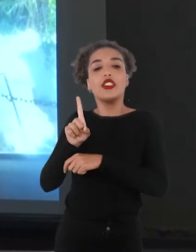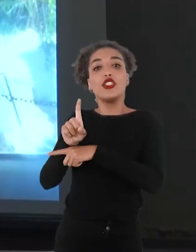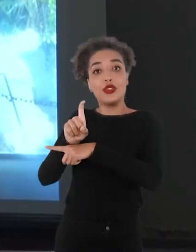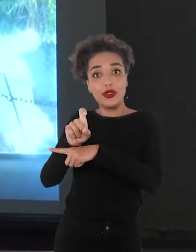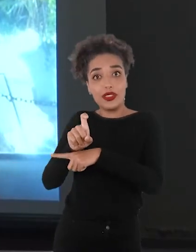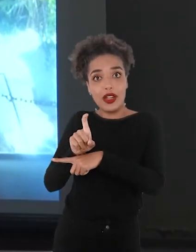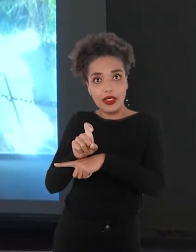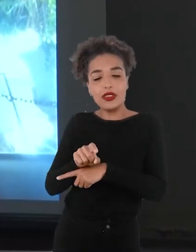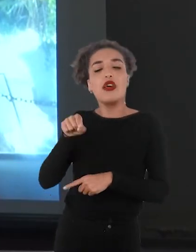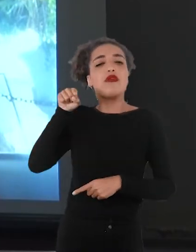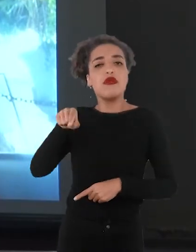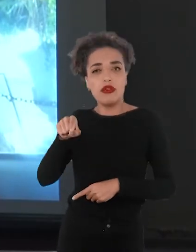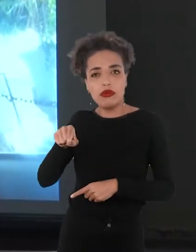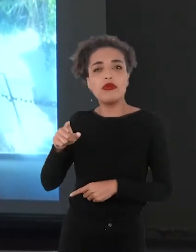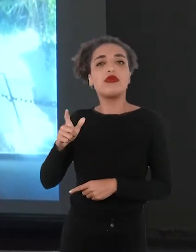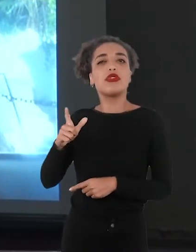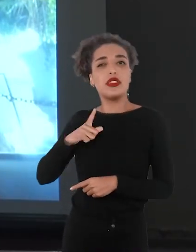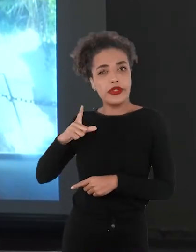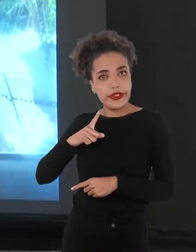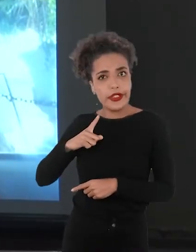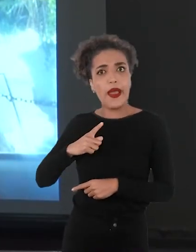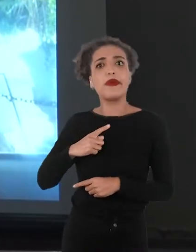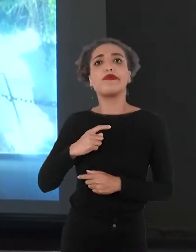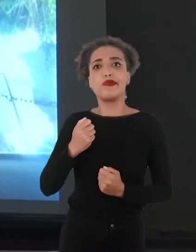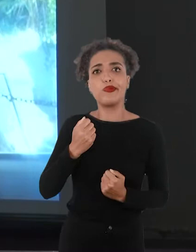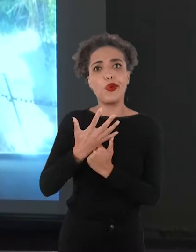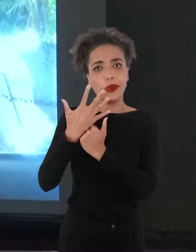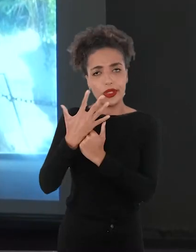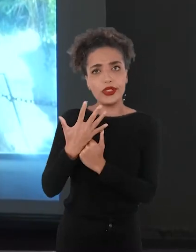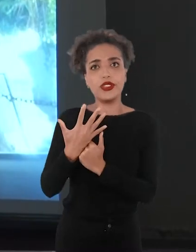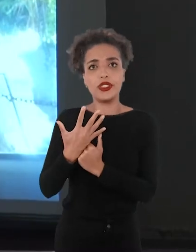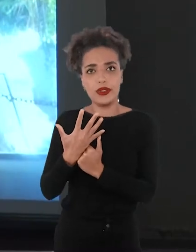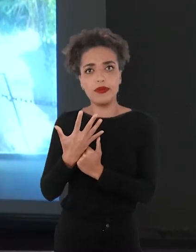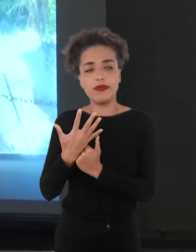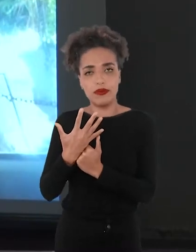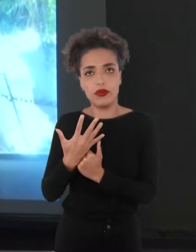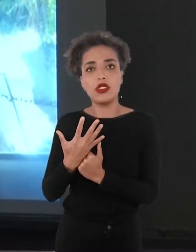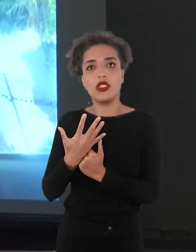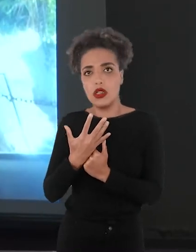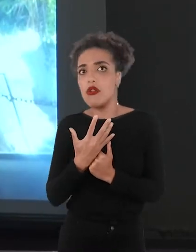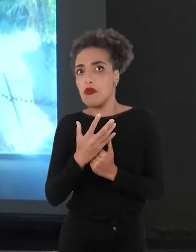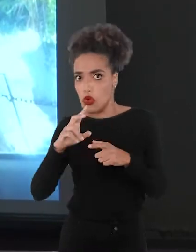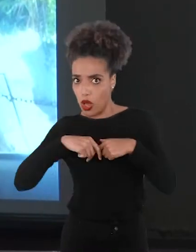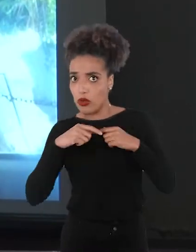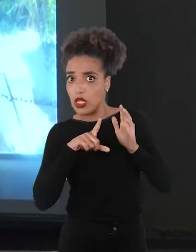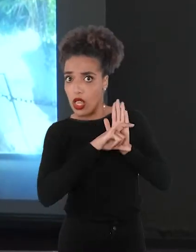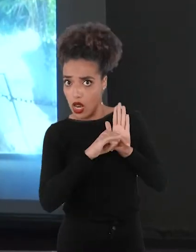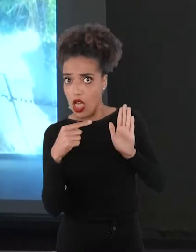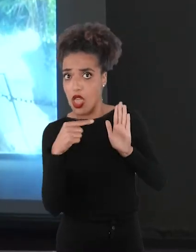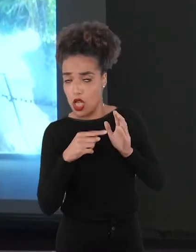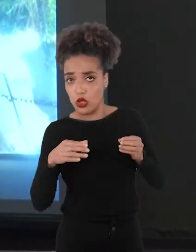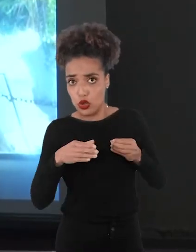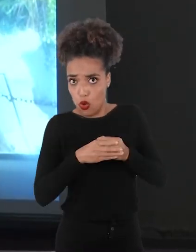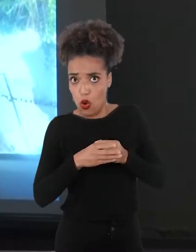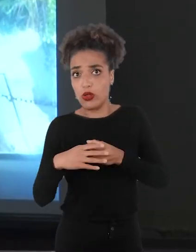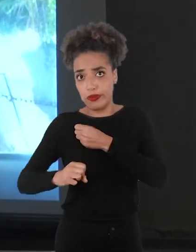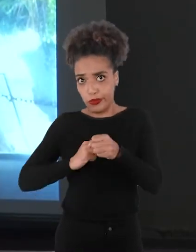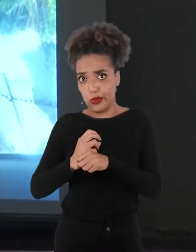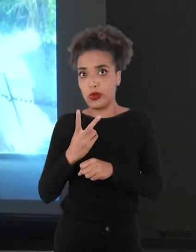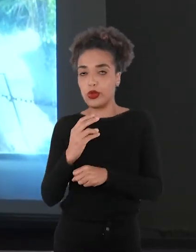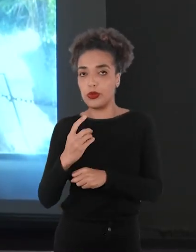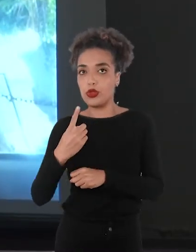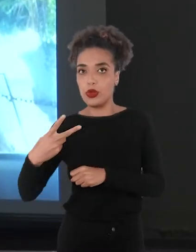UFGD, possui a política afirmativa por meio da Lei de Cotas de